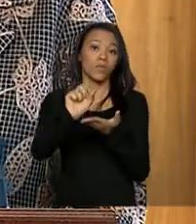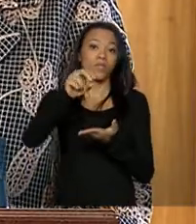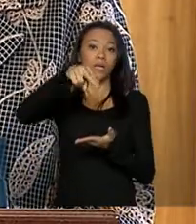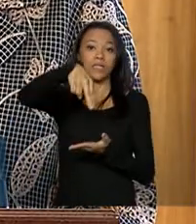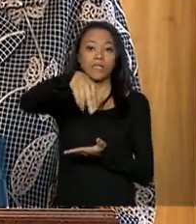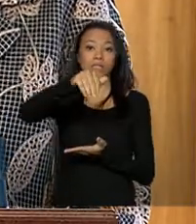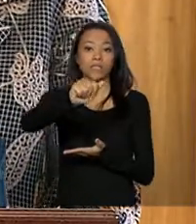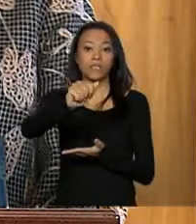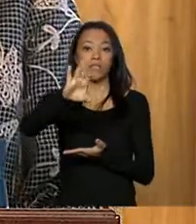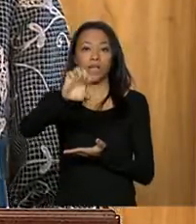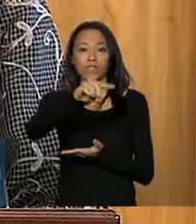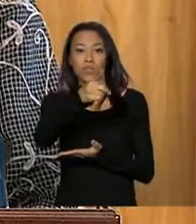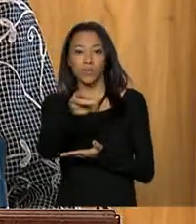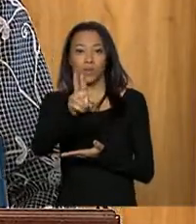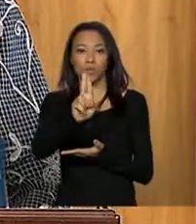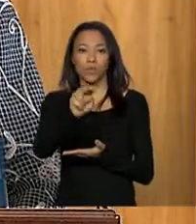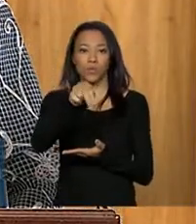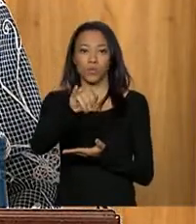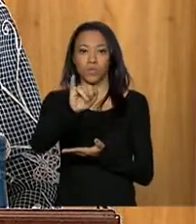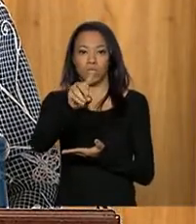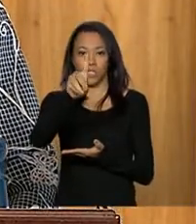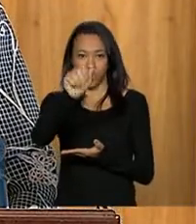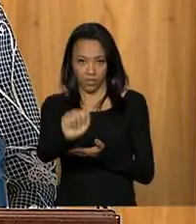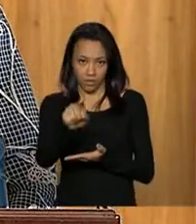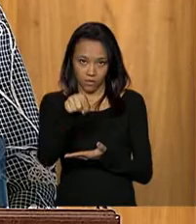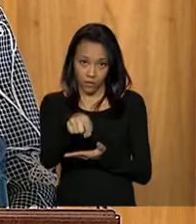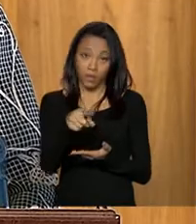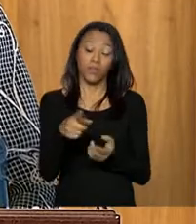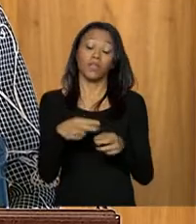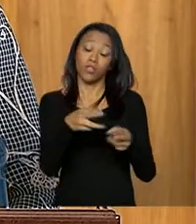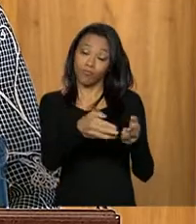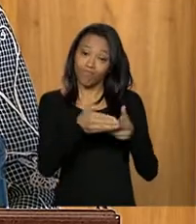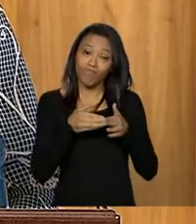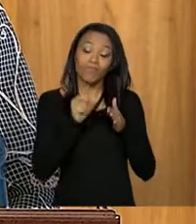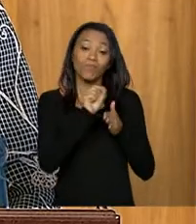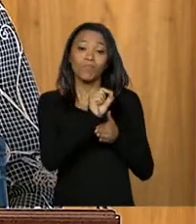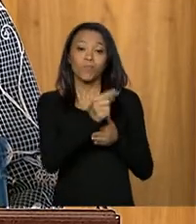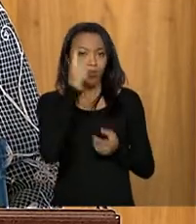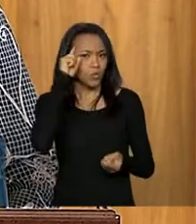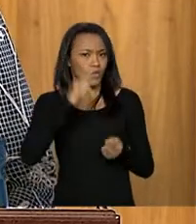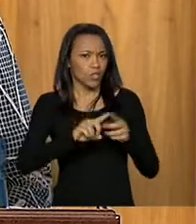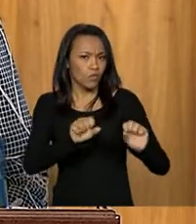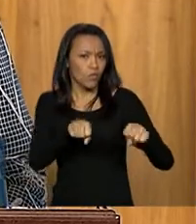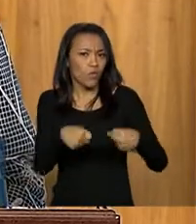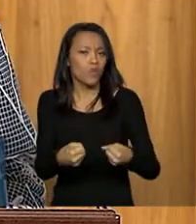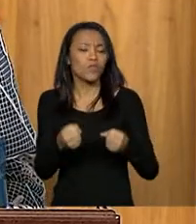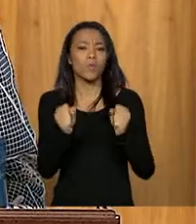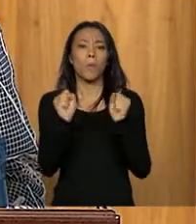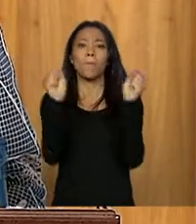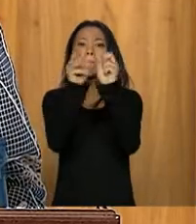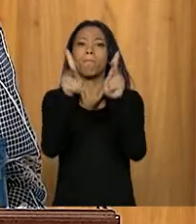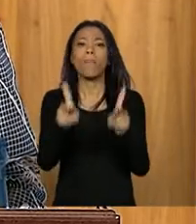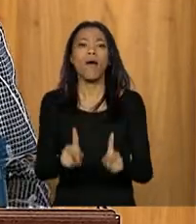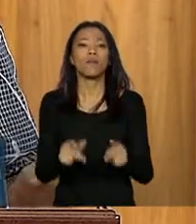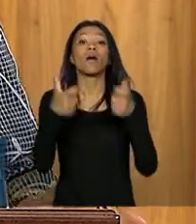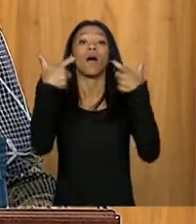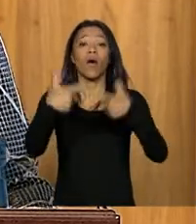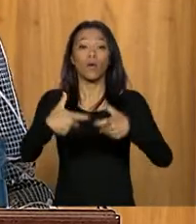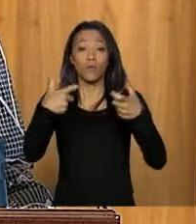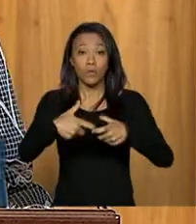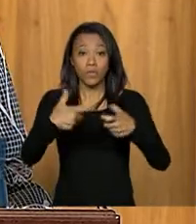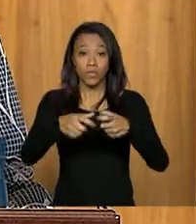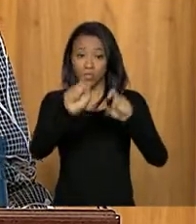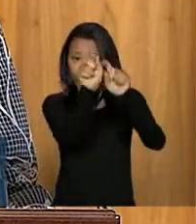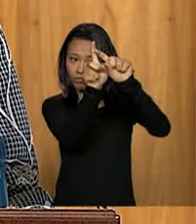presidente PAC por seus esforços em favor da paz e da estabilidade na Península Coreana,